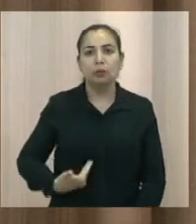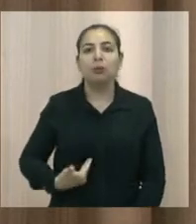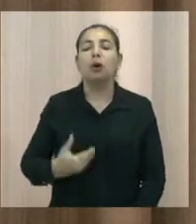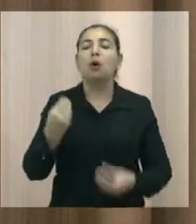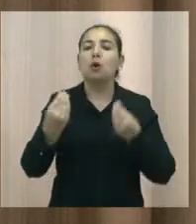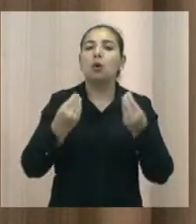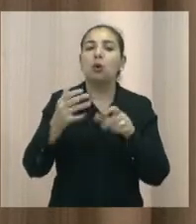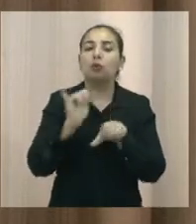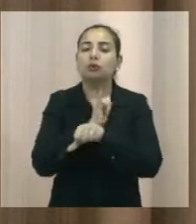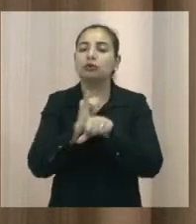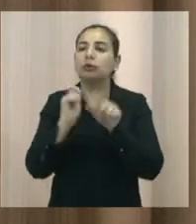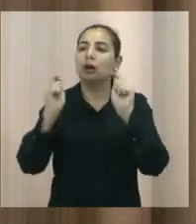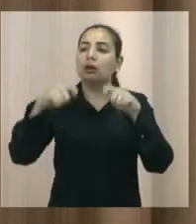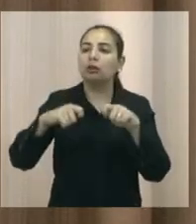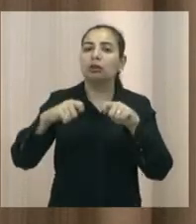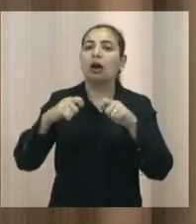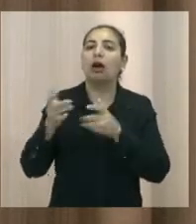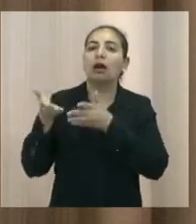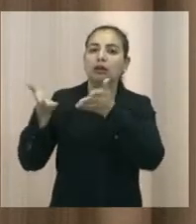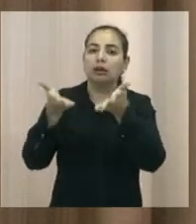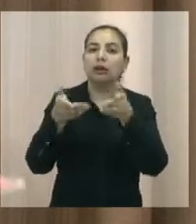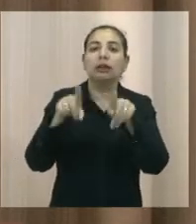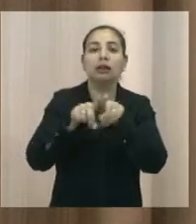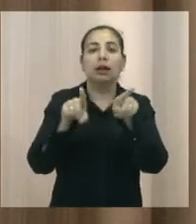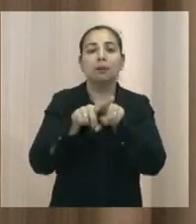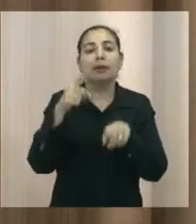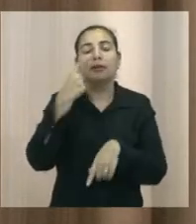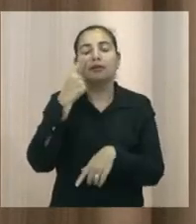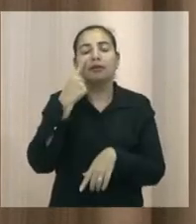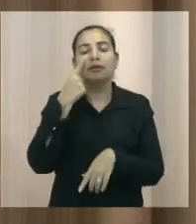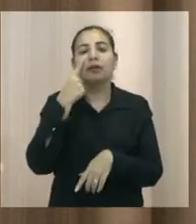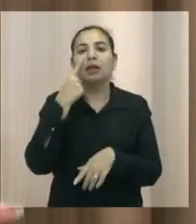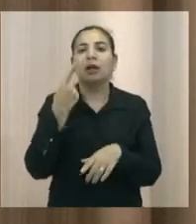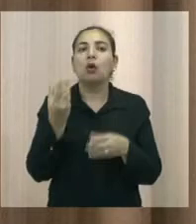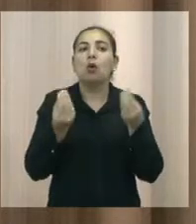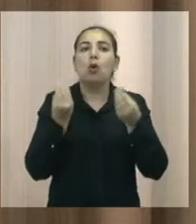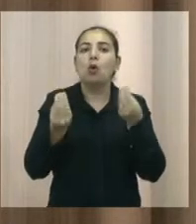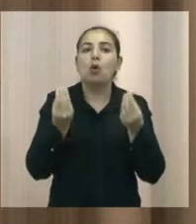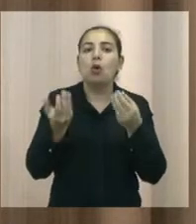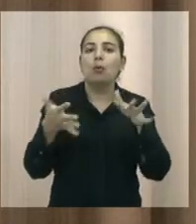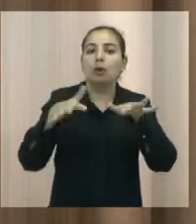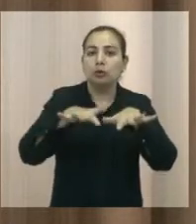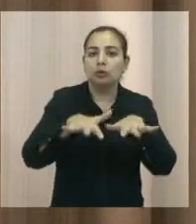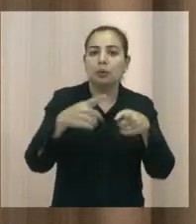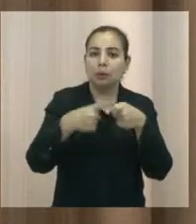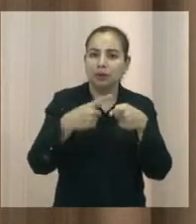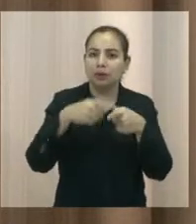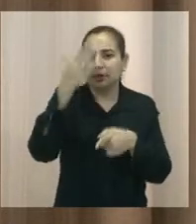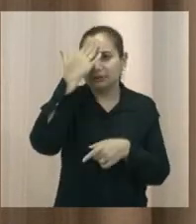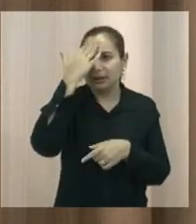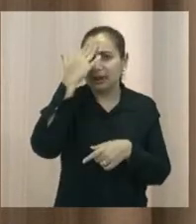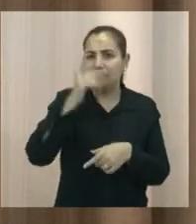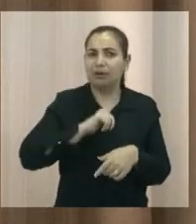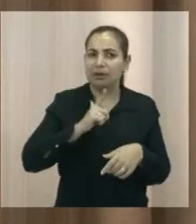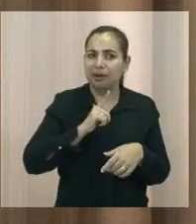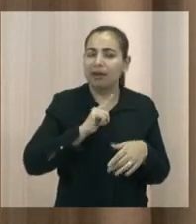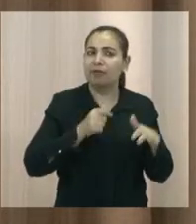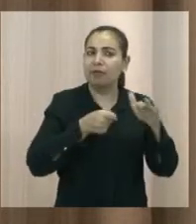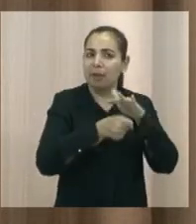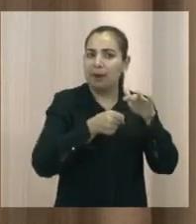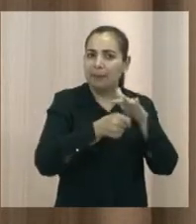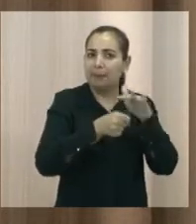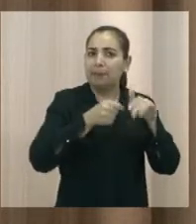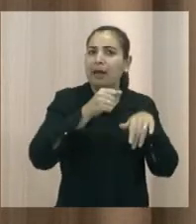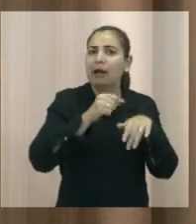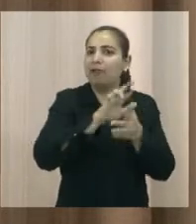essencial, assim como também a inclusão. A gente sabe que no ano passado novos defensores foram empossados. A senhora falou um pouquinho no começo em relação